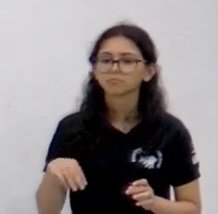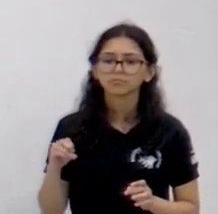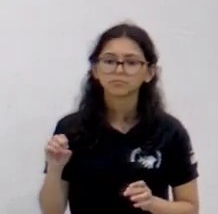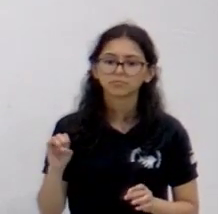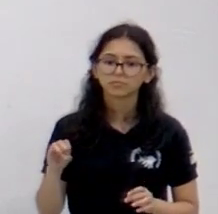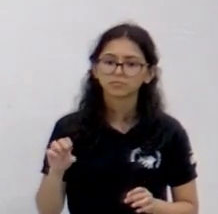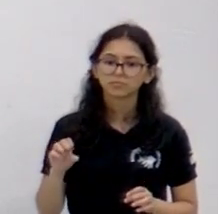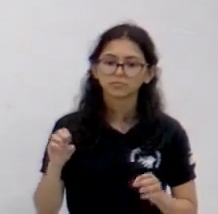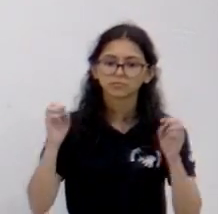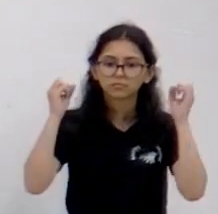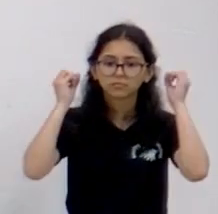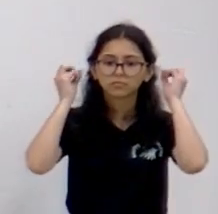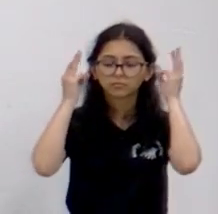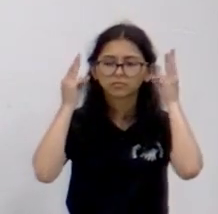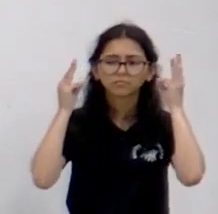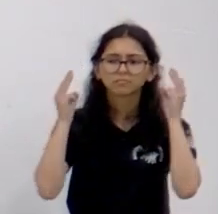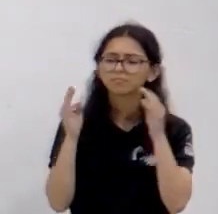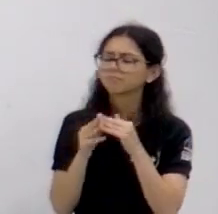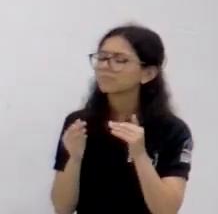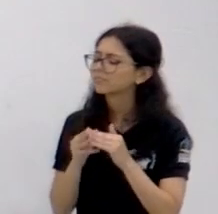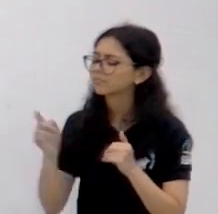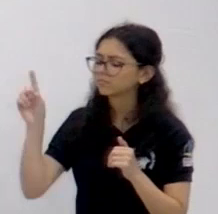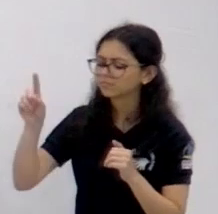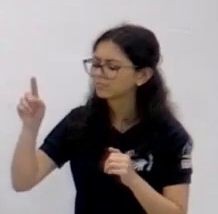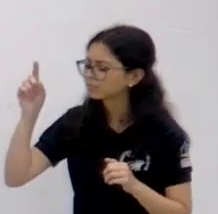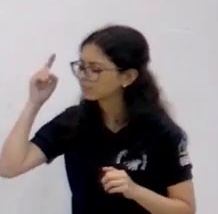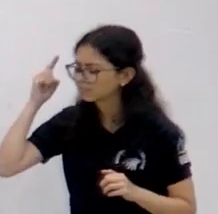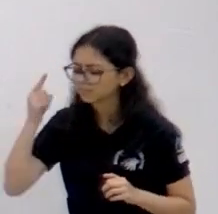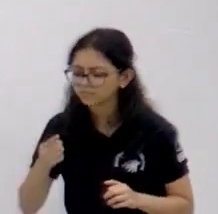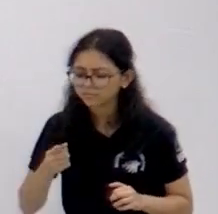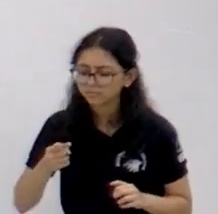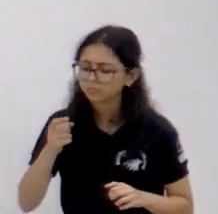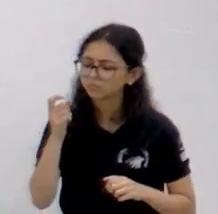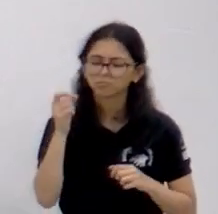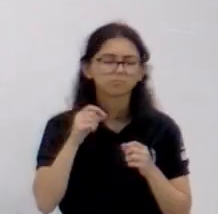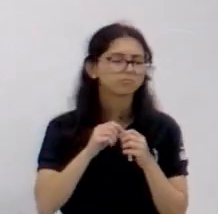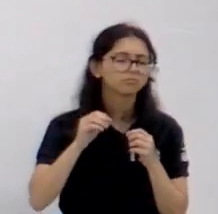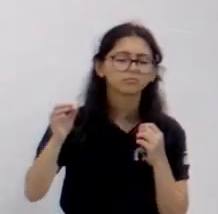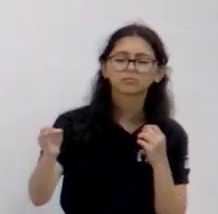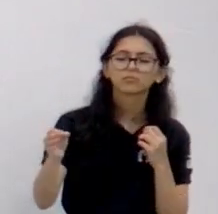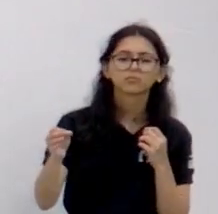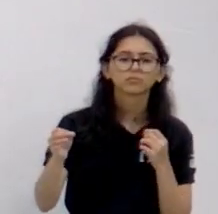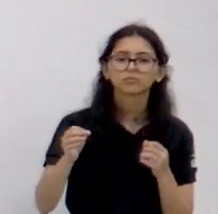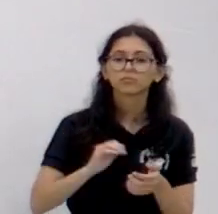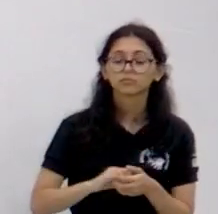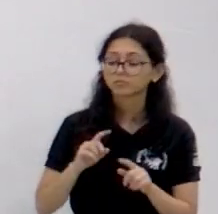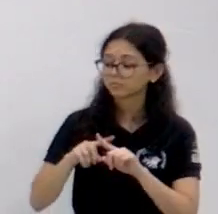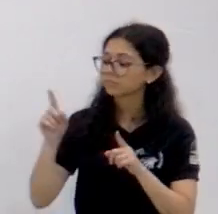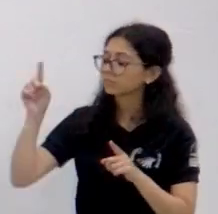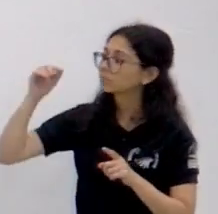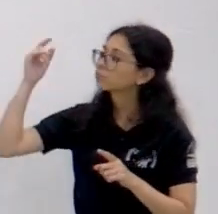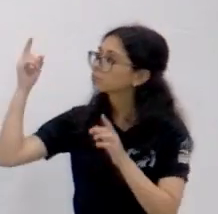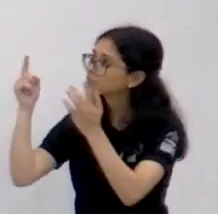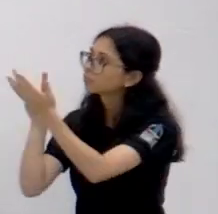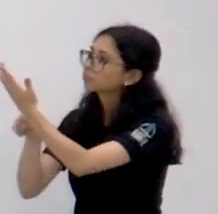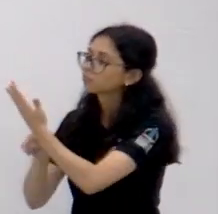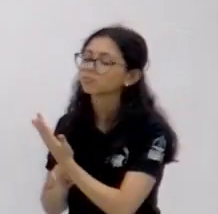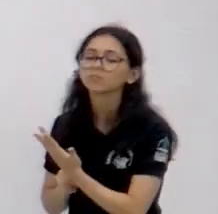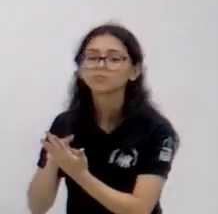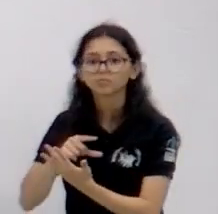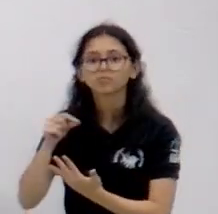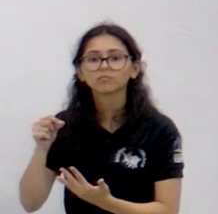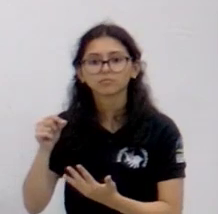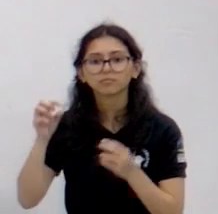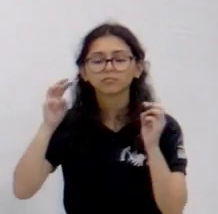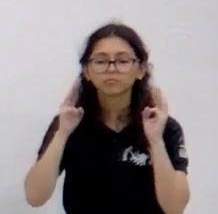Deus começa a mostrar a Moisés que realmente era ele, que ele havia sido escolhido. Respondeu-lhe o Senhor: que fez a